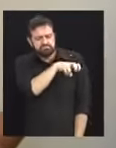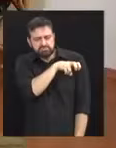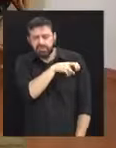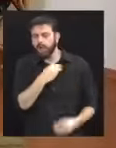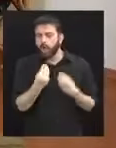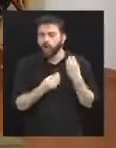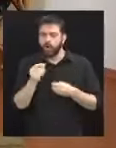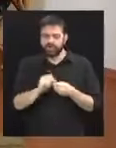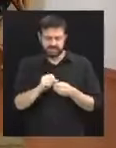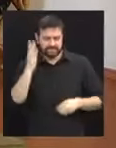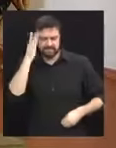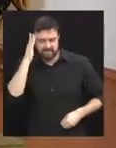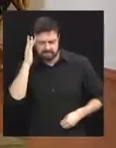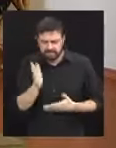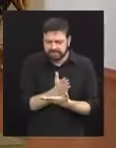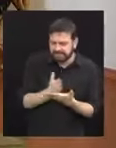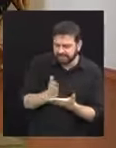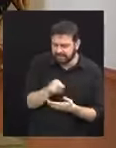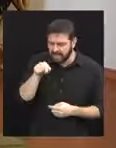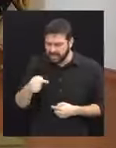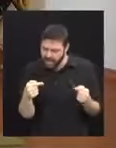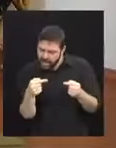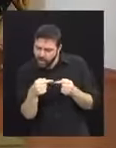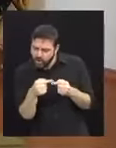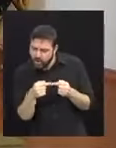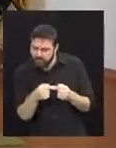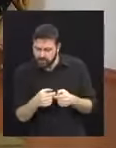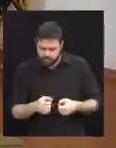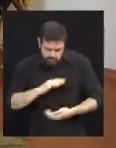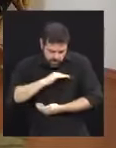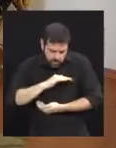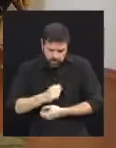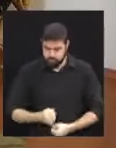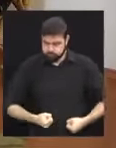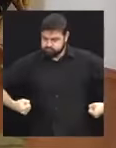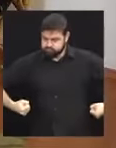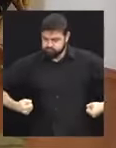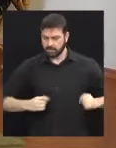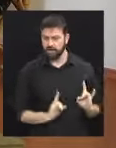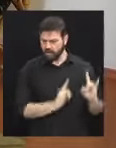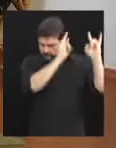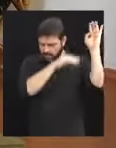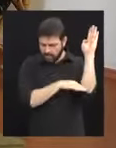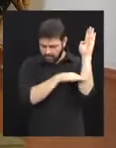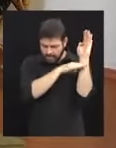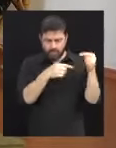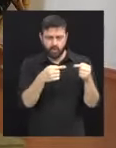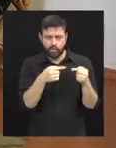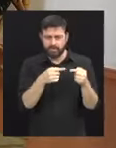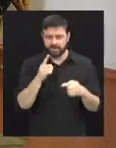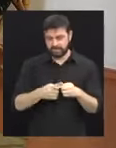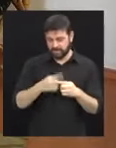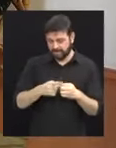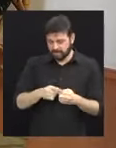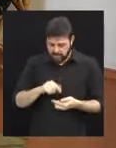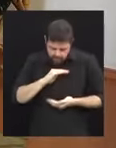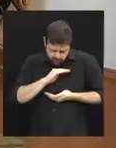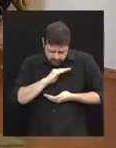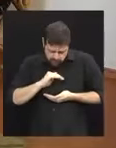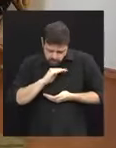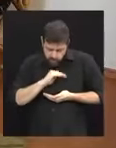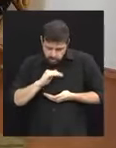gente pode identificar um tamanho de cachorro para viver num apartamento? Porque eles ainda são geralmente filhotes,